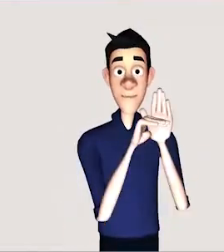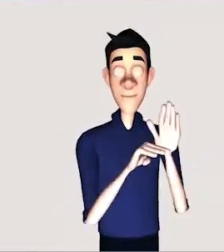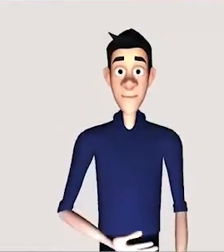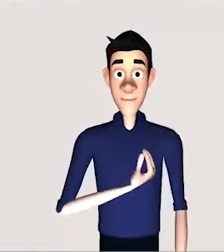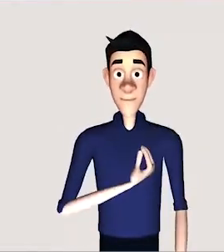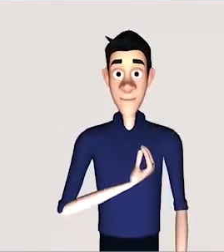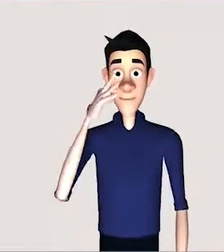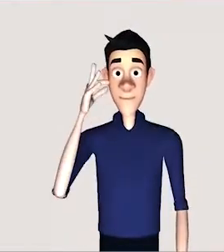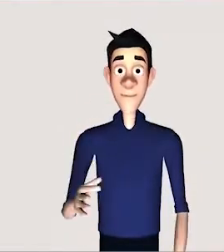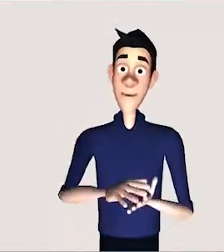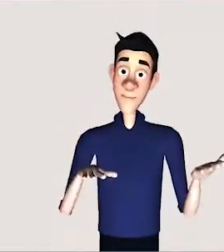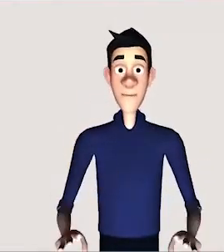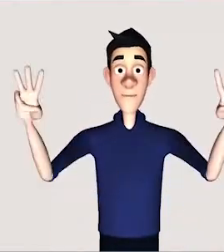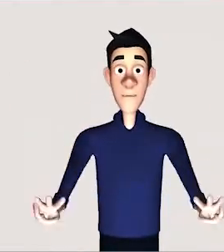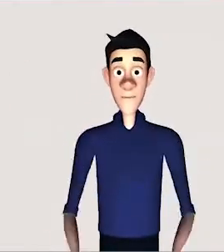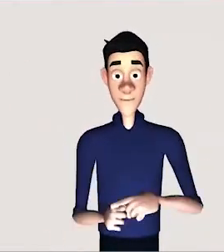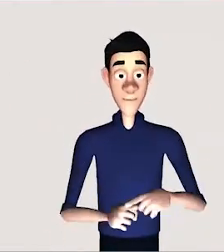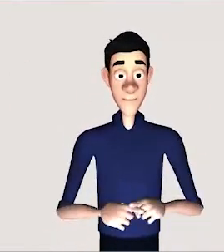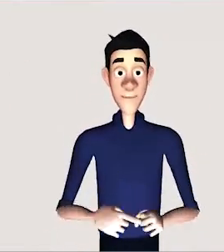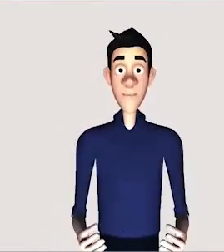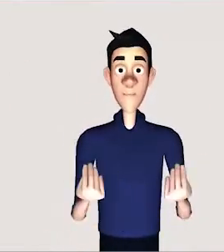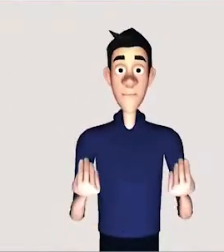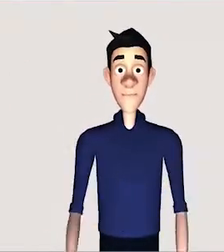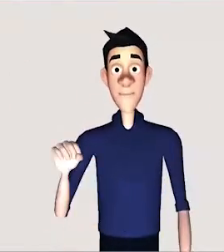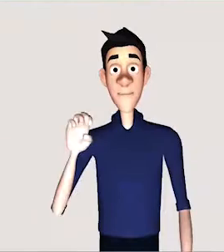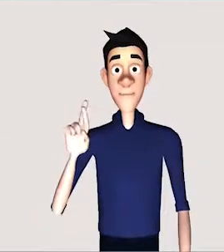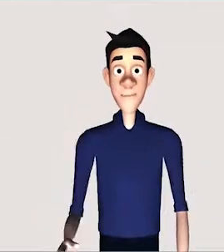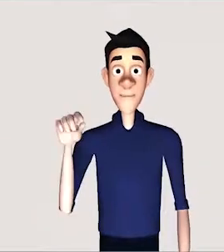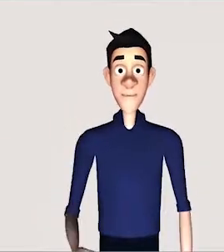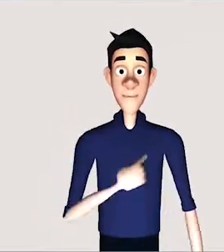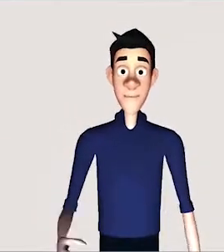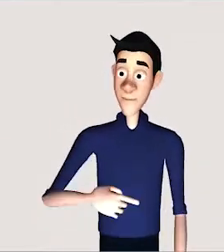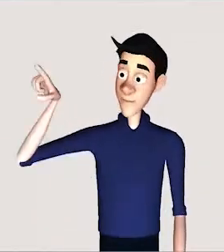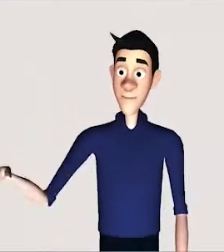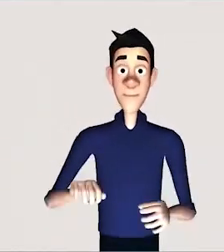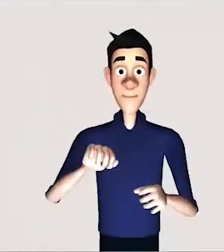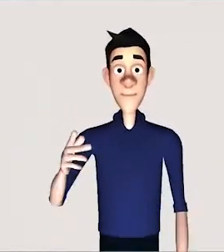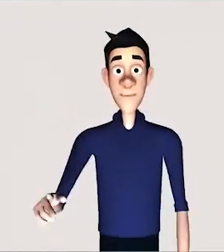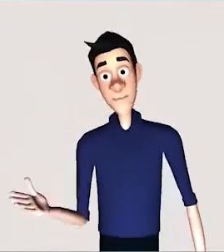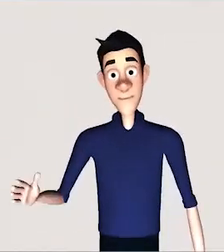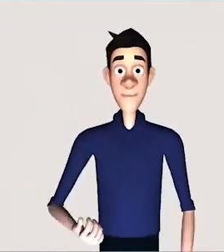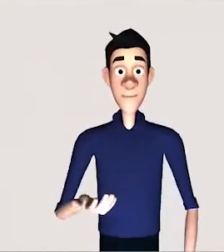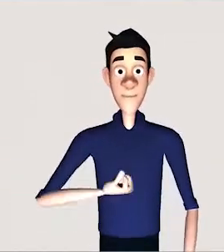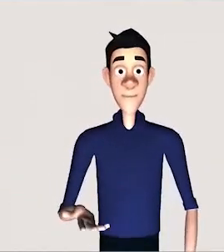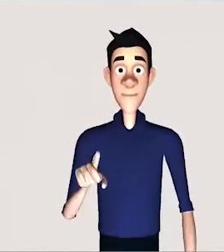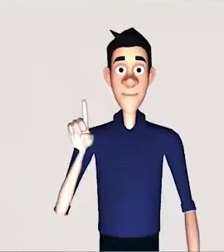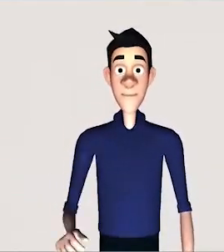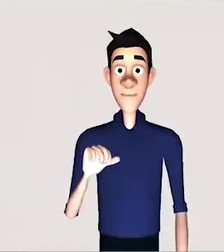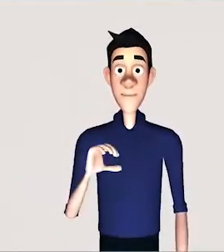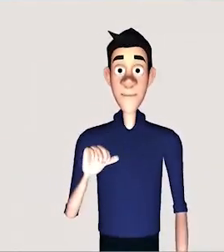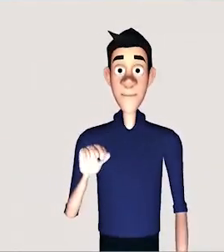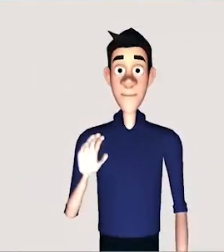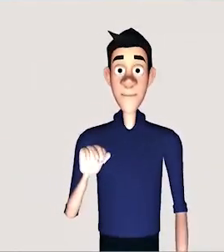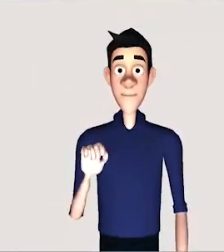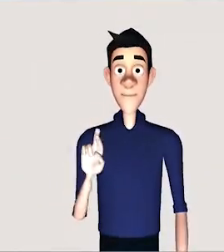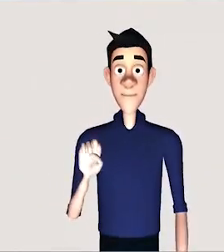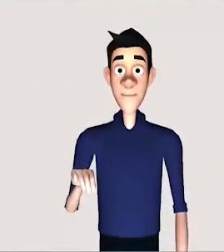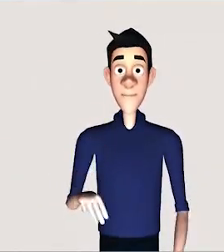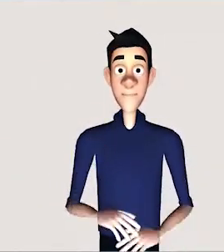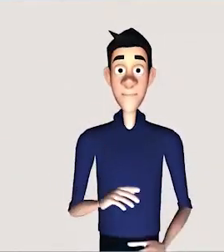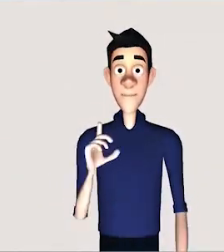um mesmo visitante? Outra coisa importante, eu vou contar visitante ou